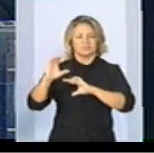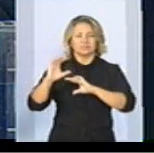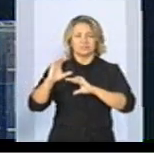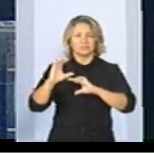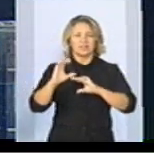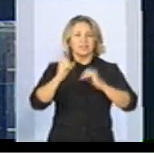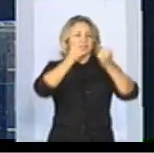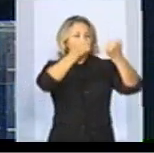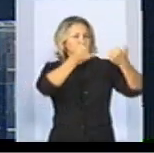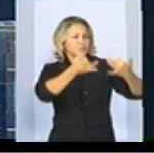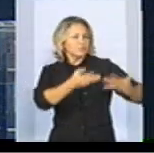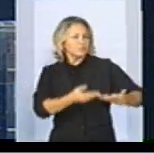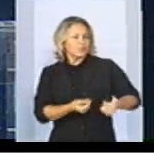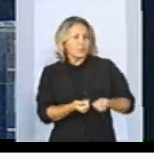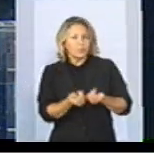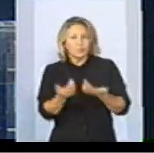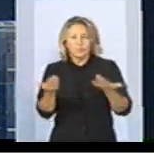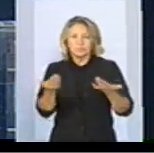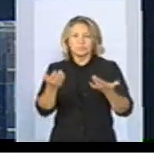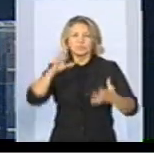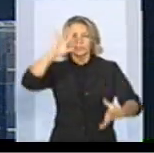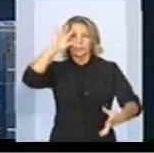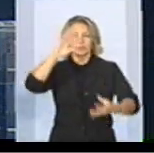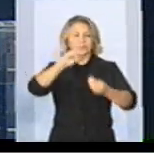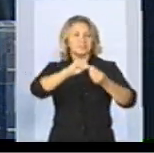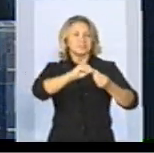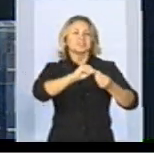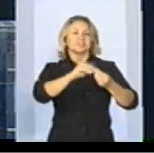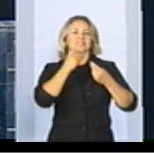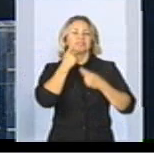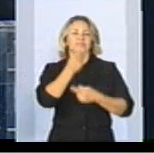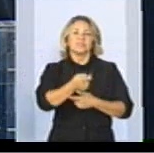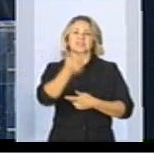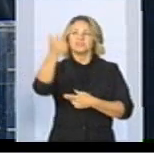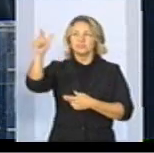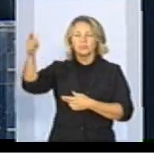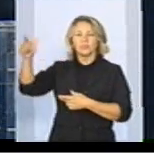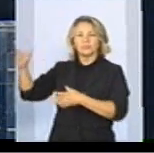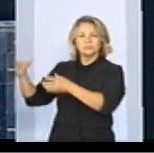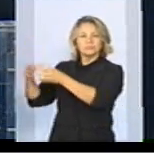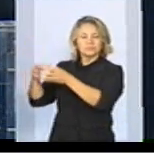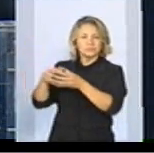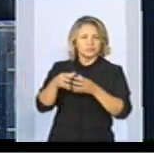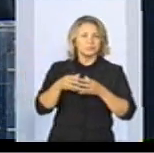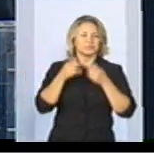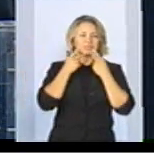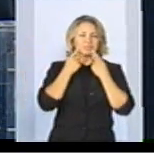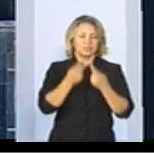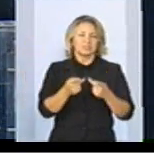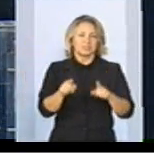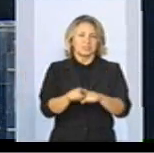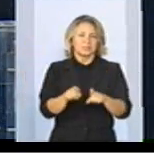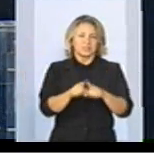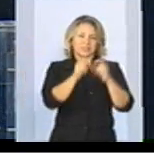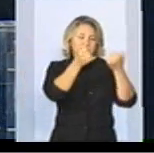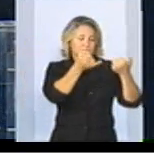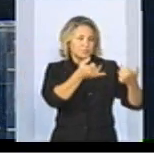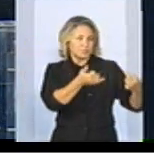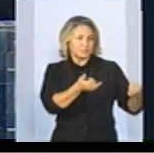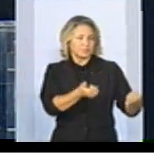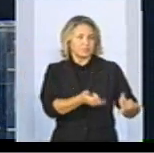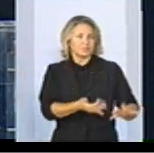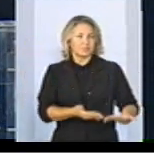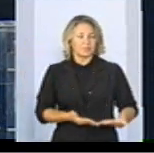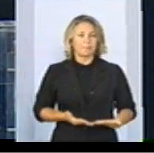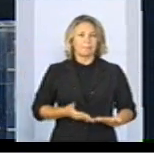Frente a isso, a gente vai falar um pouco, complementando a fala de outras entidades da sociedade civil aqui presente, falar um pouco sobre